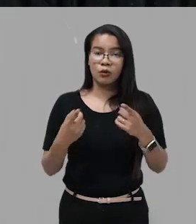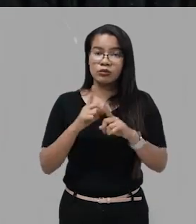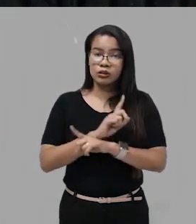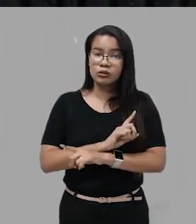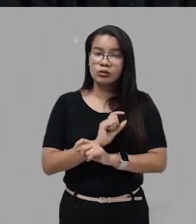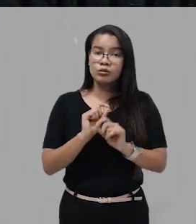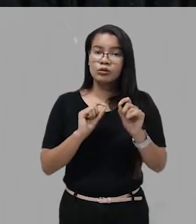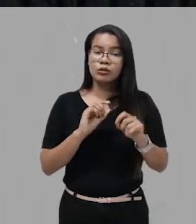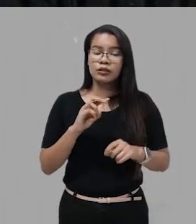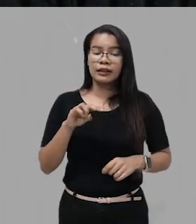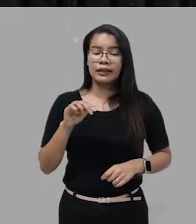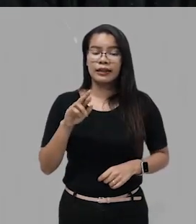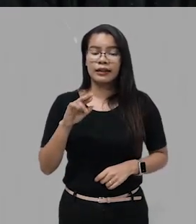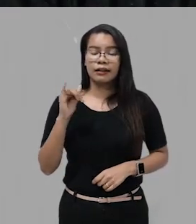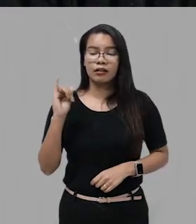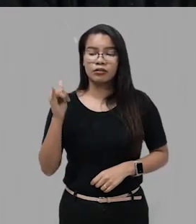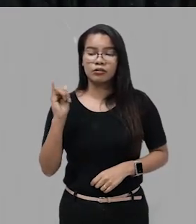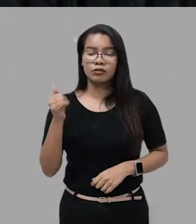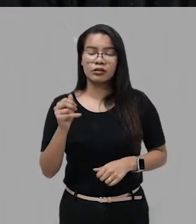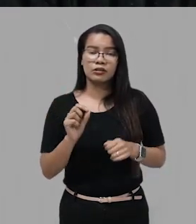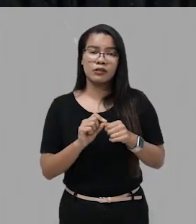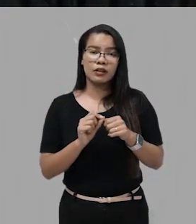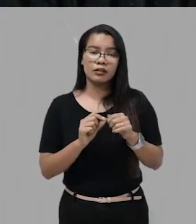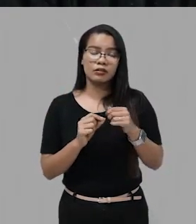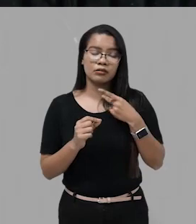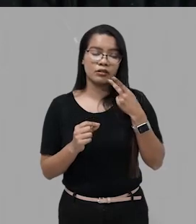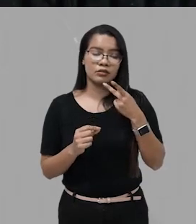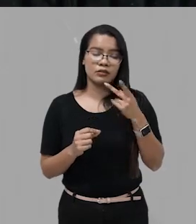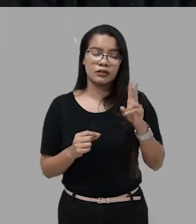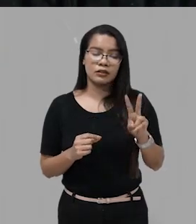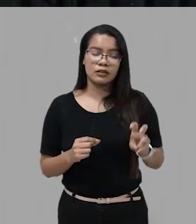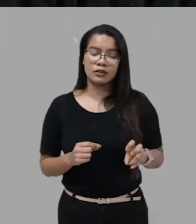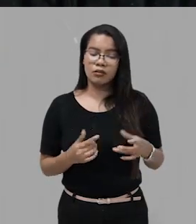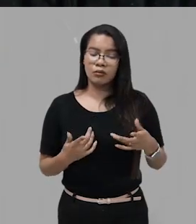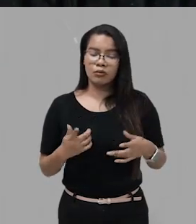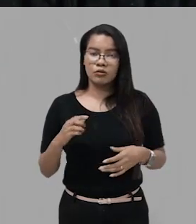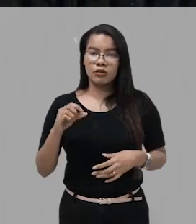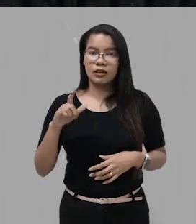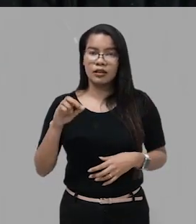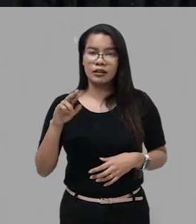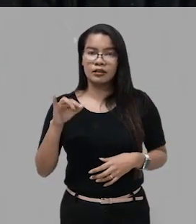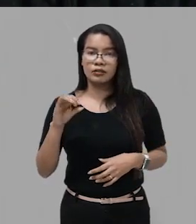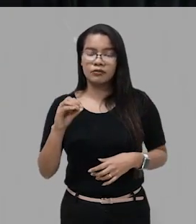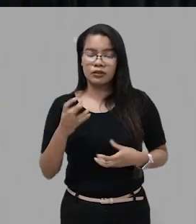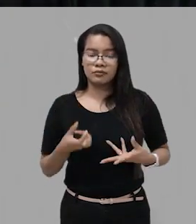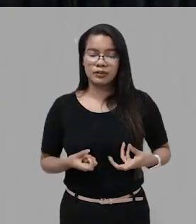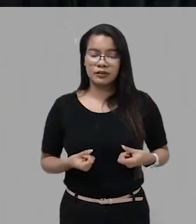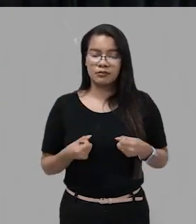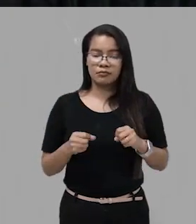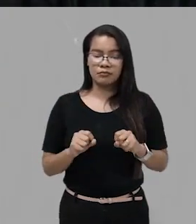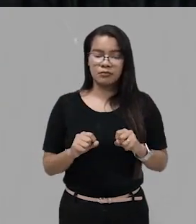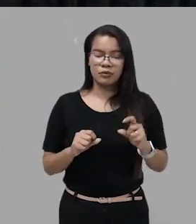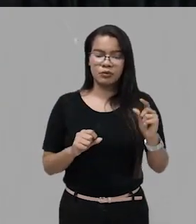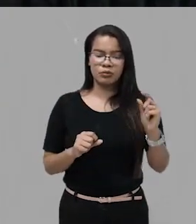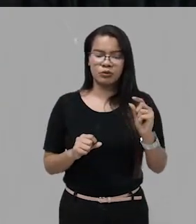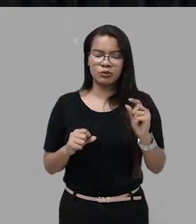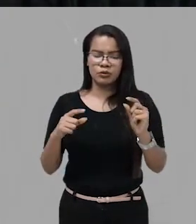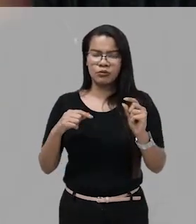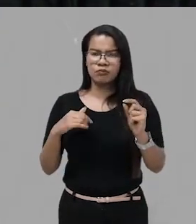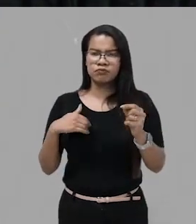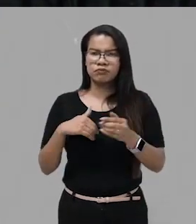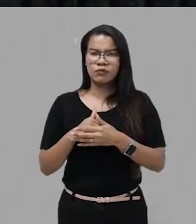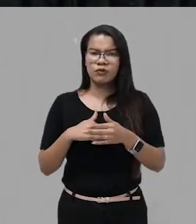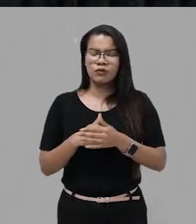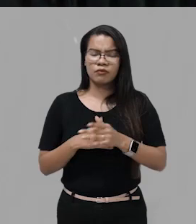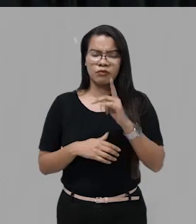os narradores falam às vezes. O goleiro faz uma defesa, um chute muito forte,